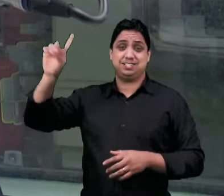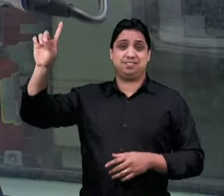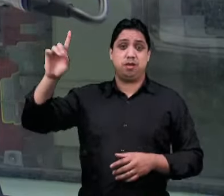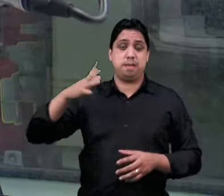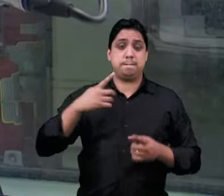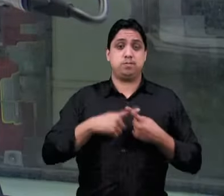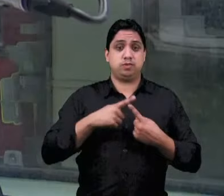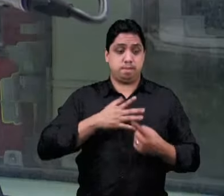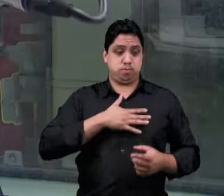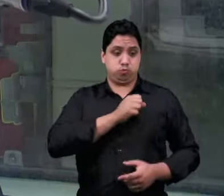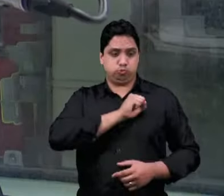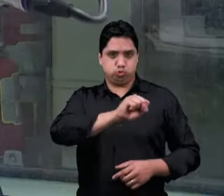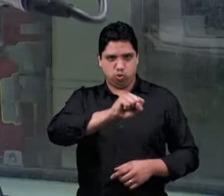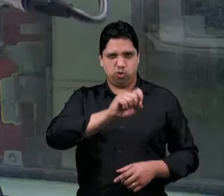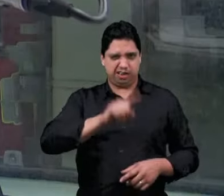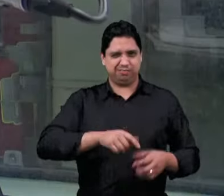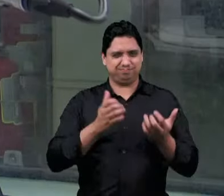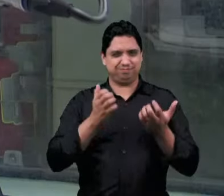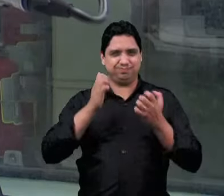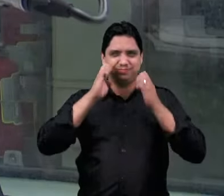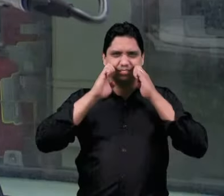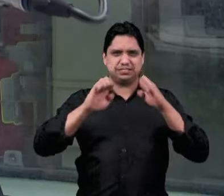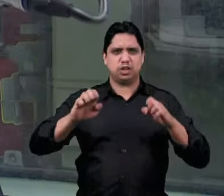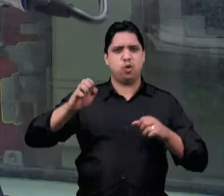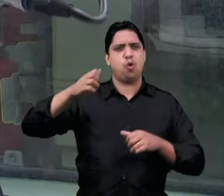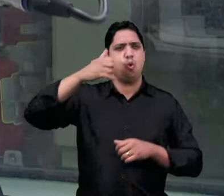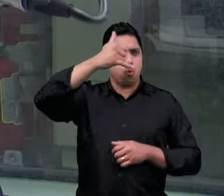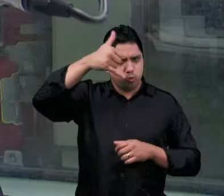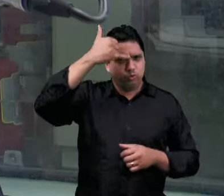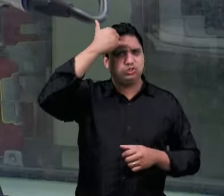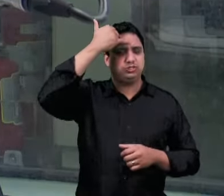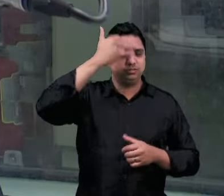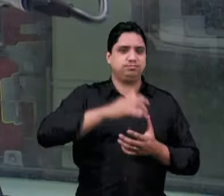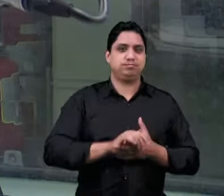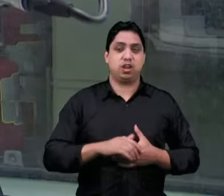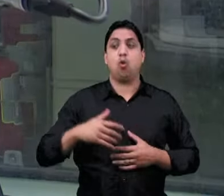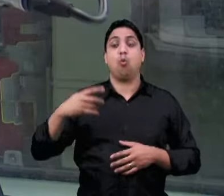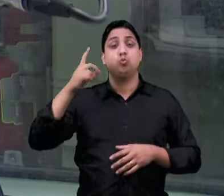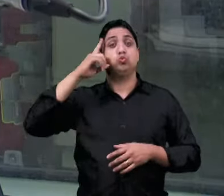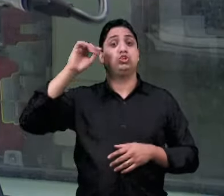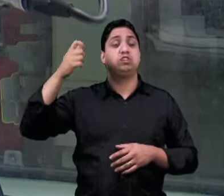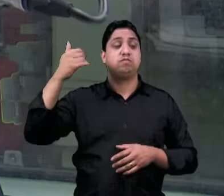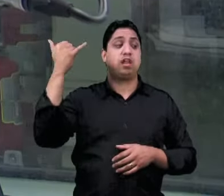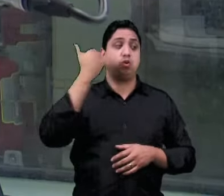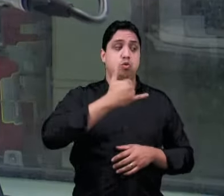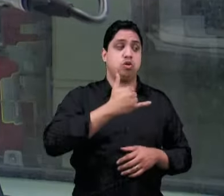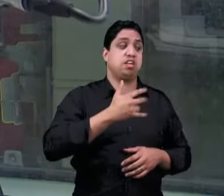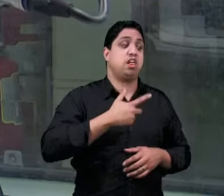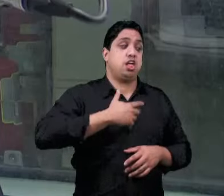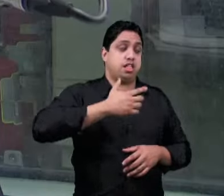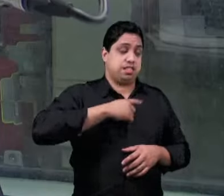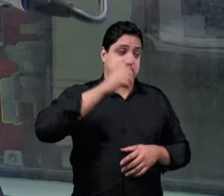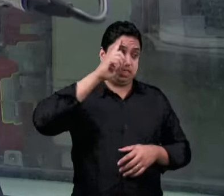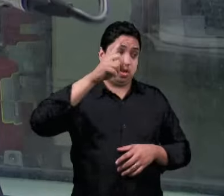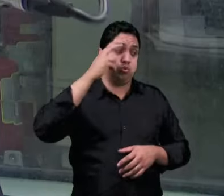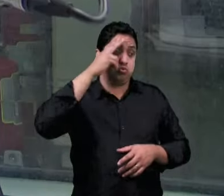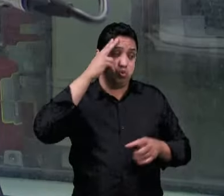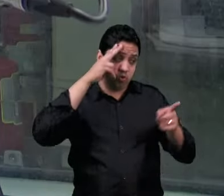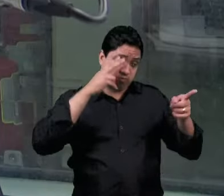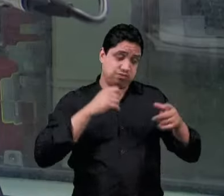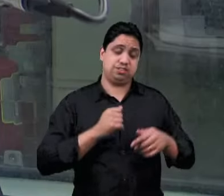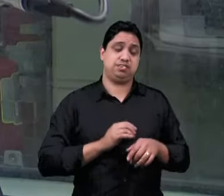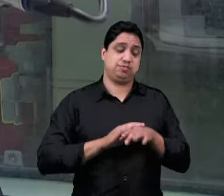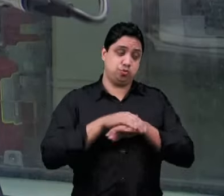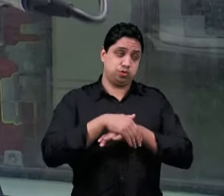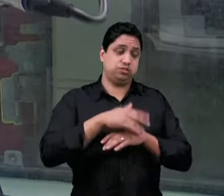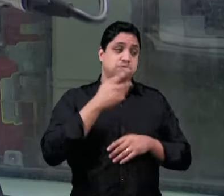sogro era evangélico, homem santo, puro. Ele um dia me procurou e disse, olha, Deus me deu um sonho com você essa noite. O Senhor disse,